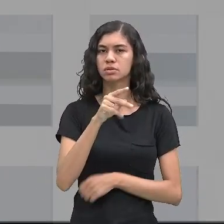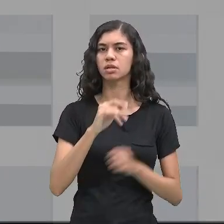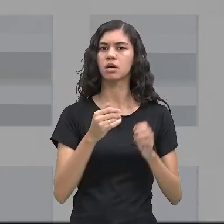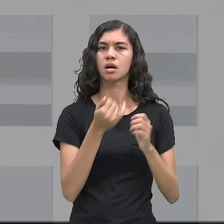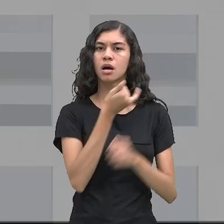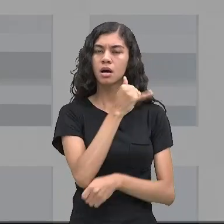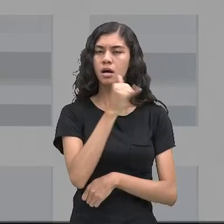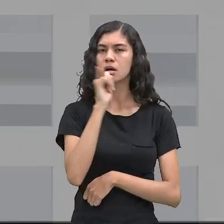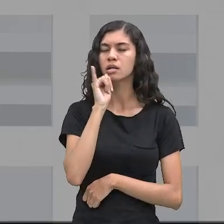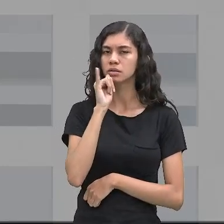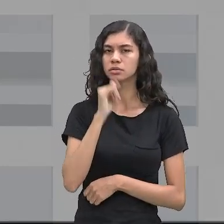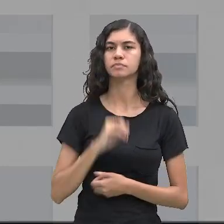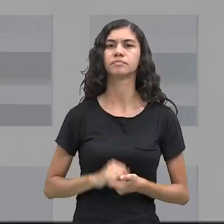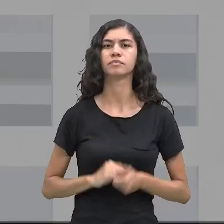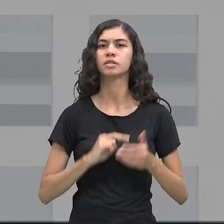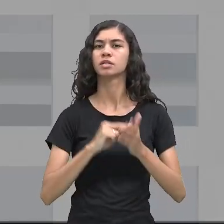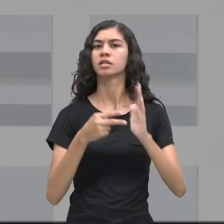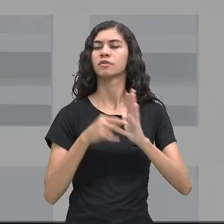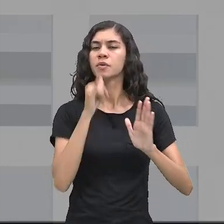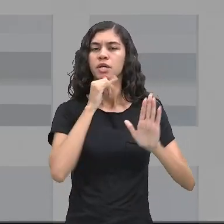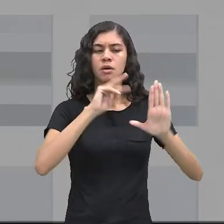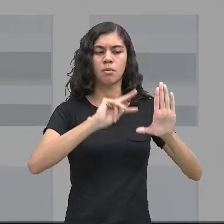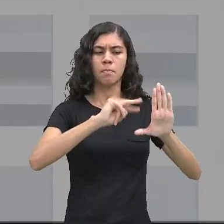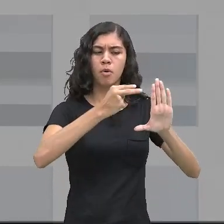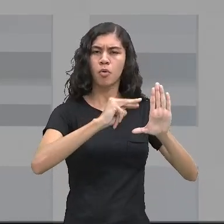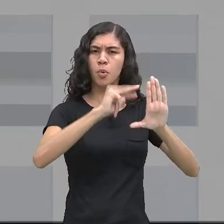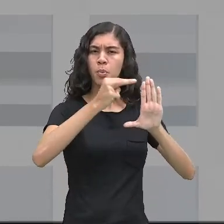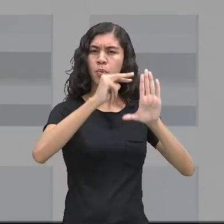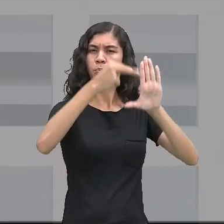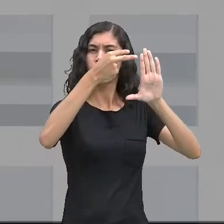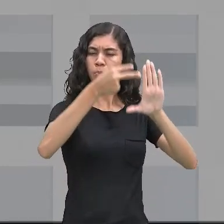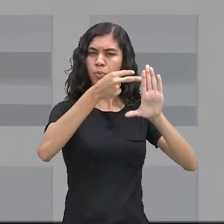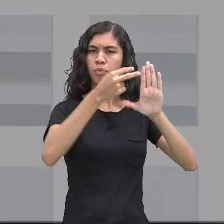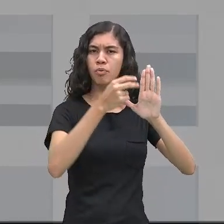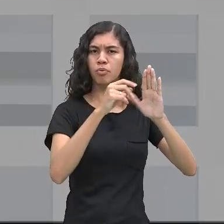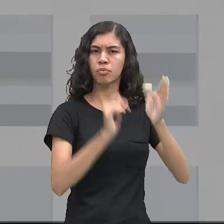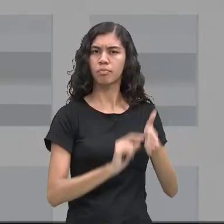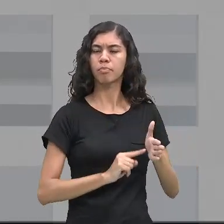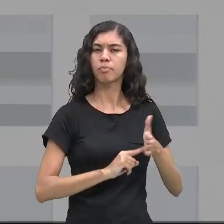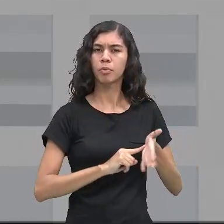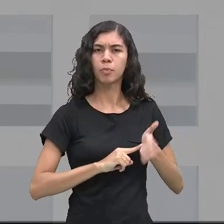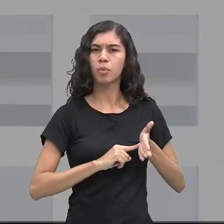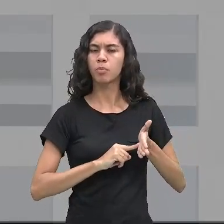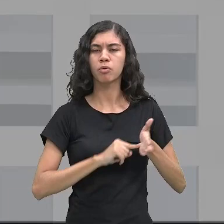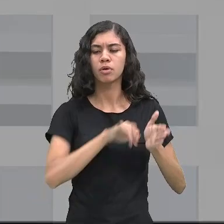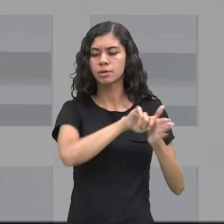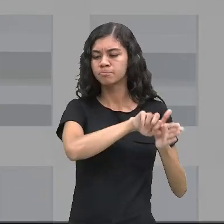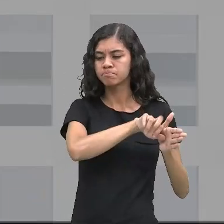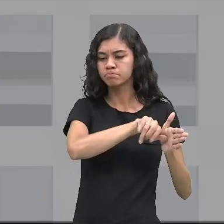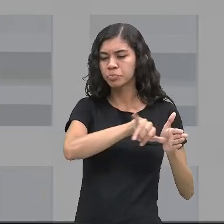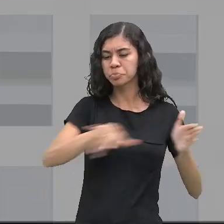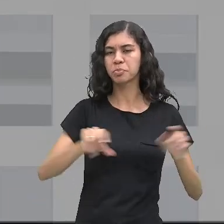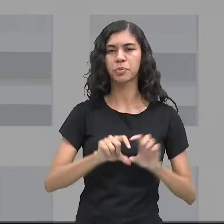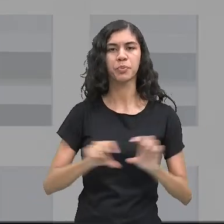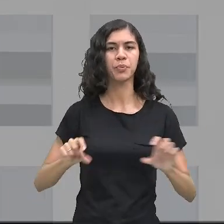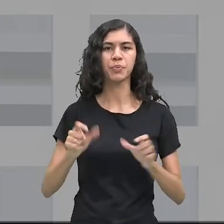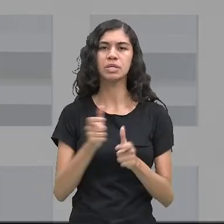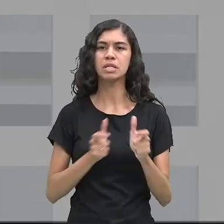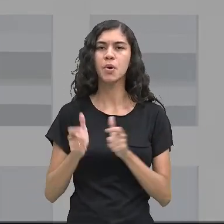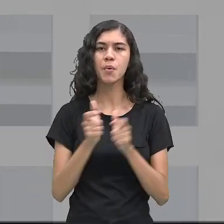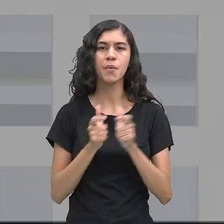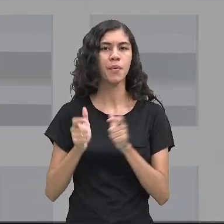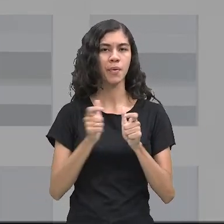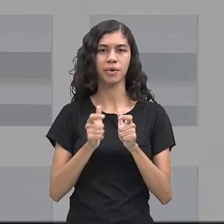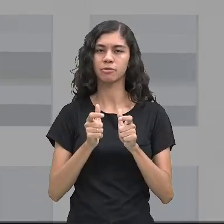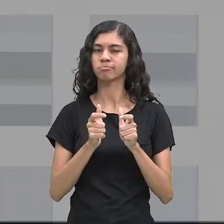essa potência que é gerada por esse gerador não seja completamente lançada para o circuito. Por quê? Porque o gerador